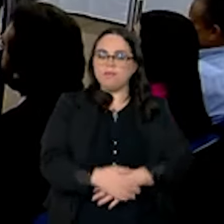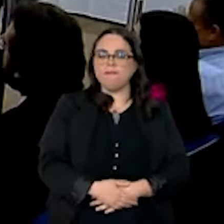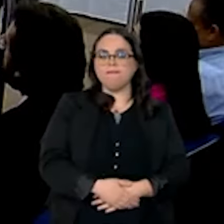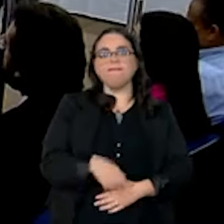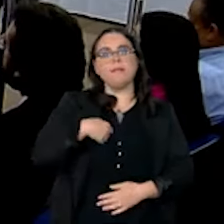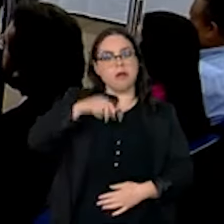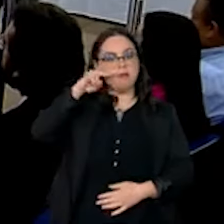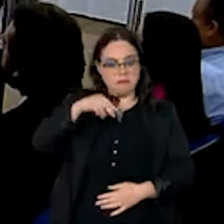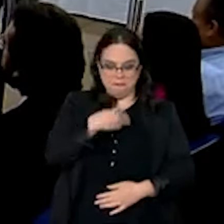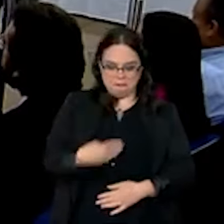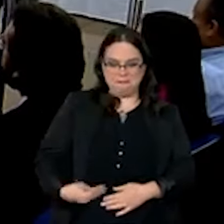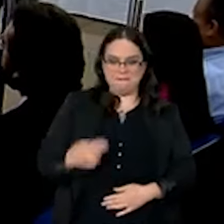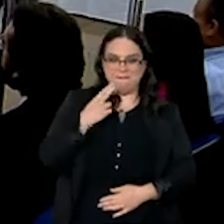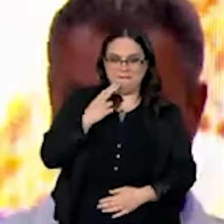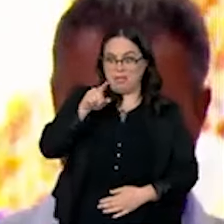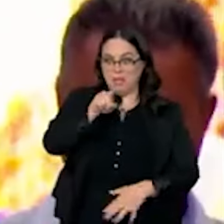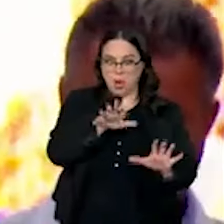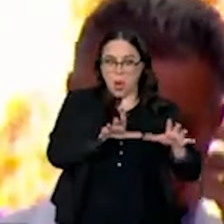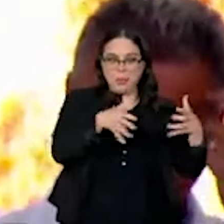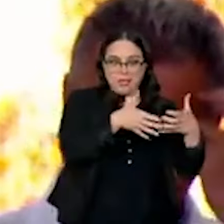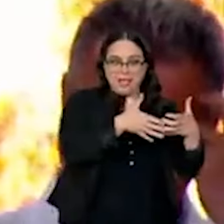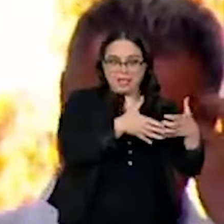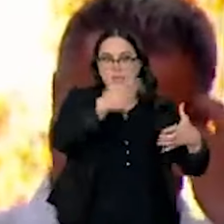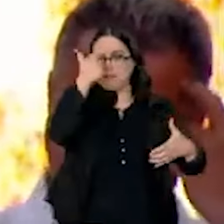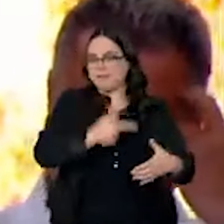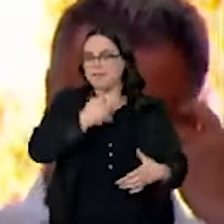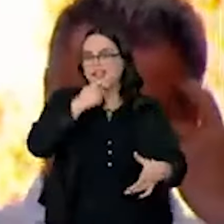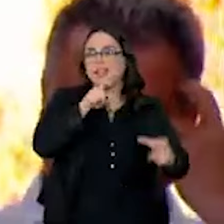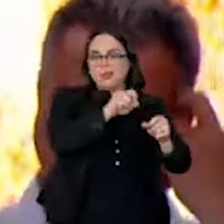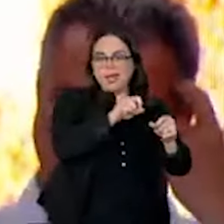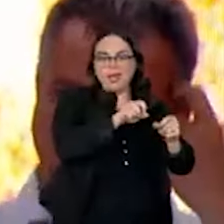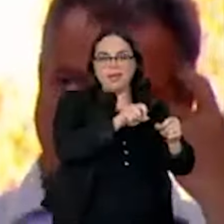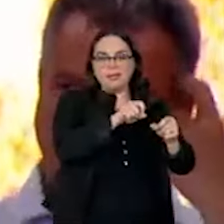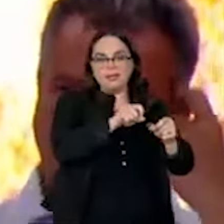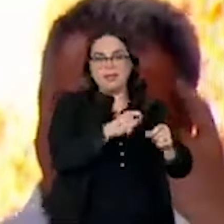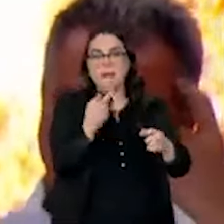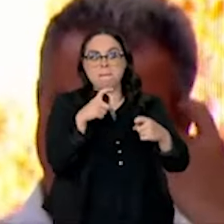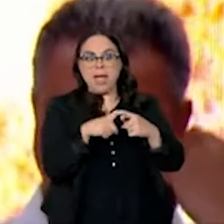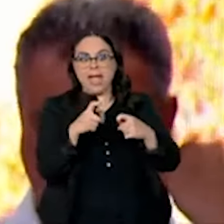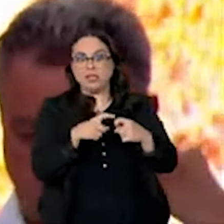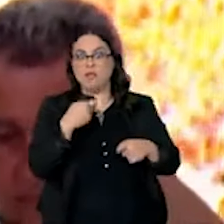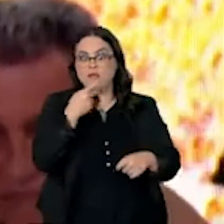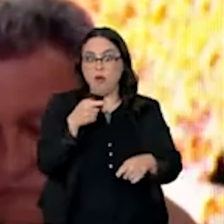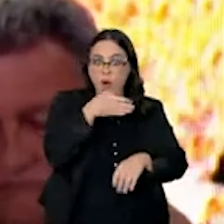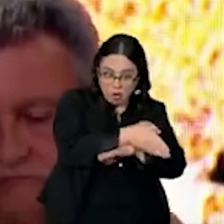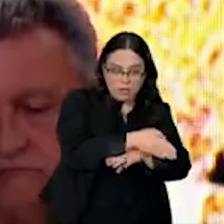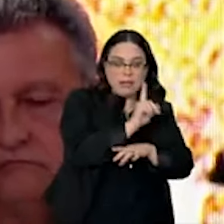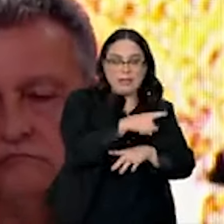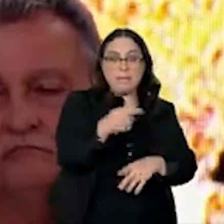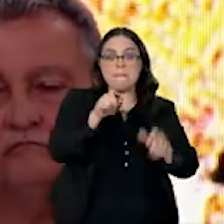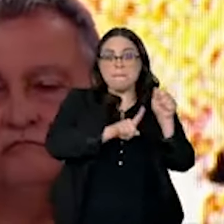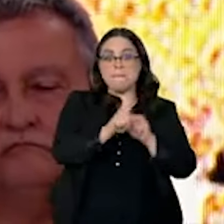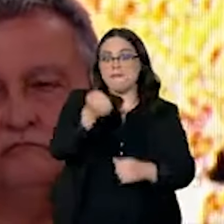ministro Anísio, na comunidade, pessoas dizendo que o último médico que passou lá foi em fevereiro.